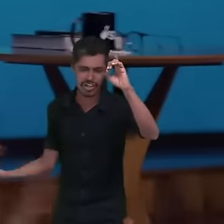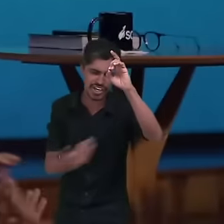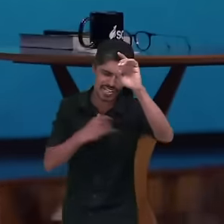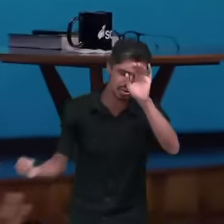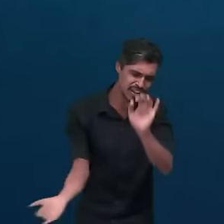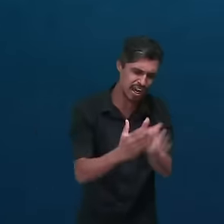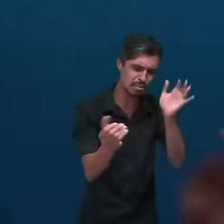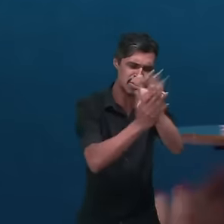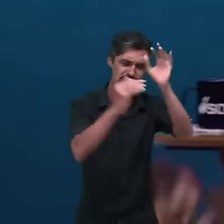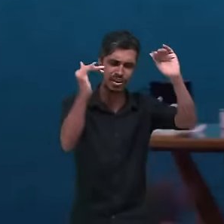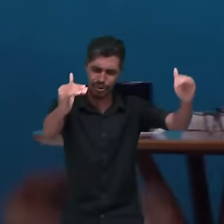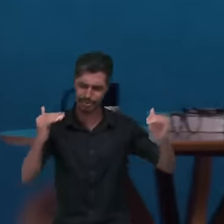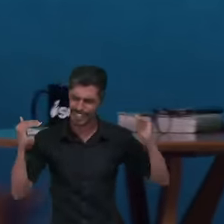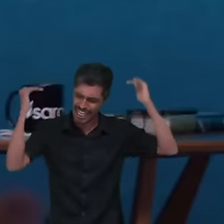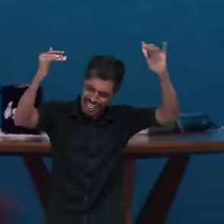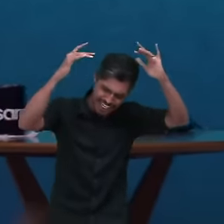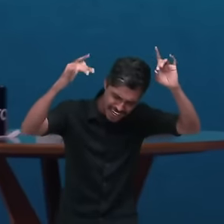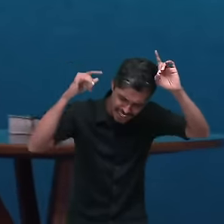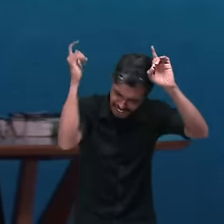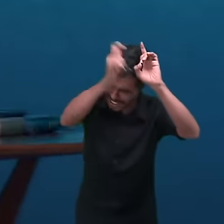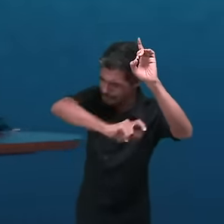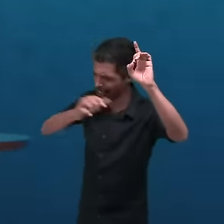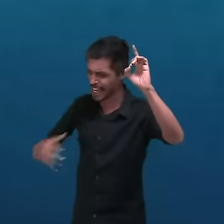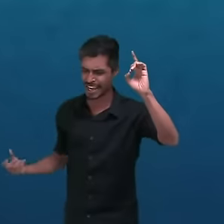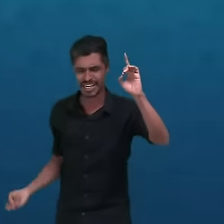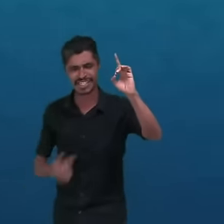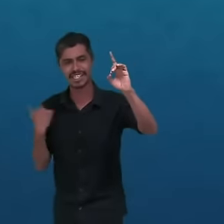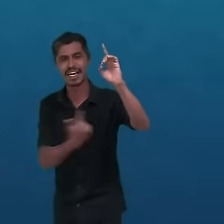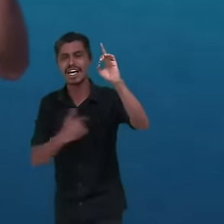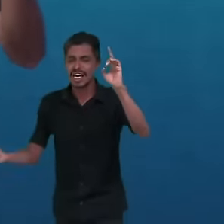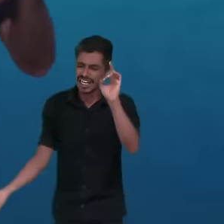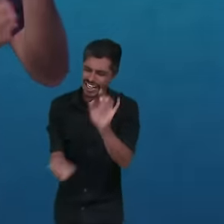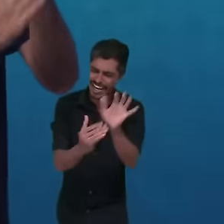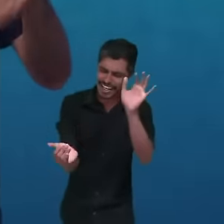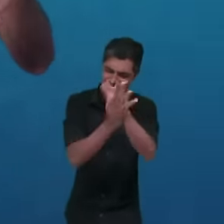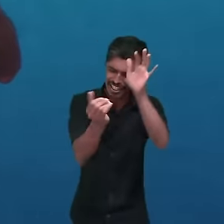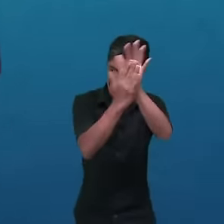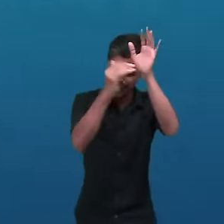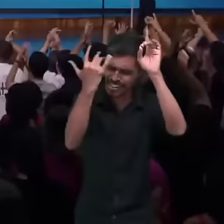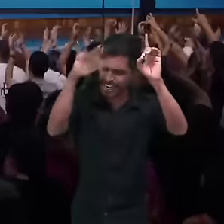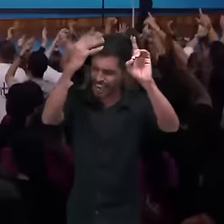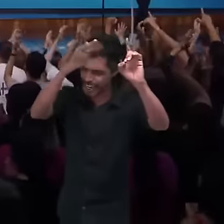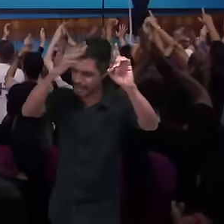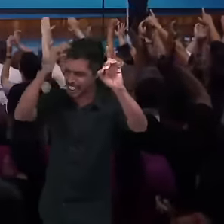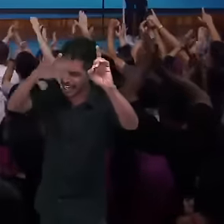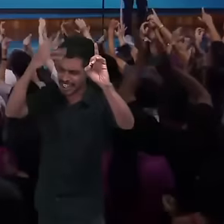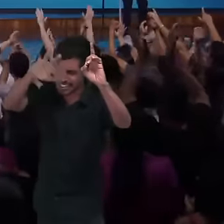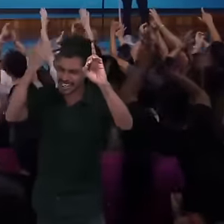Si tu familia venció la batalla, da un grito que se escuche